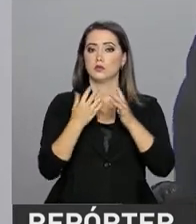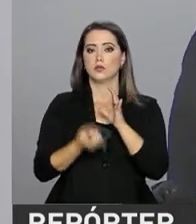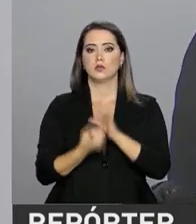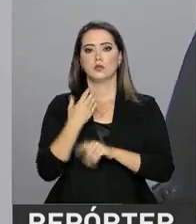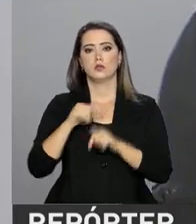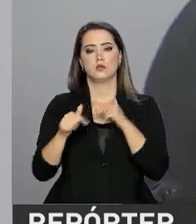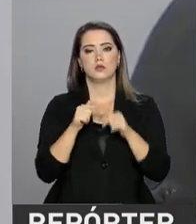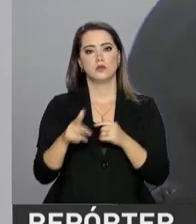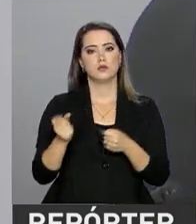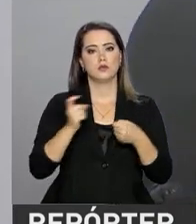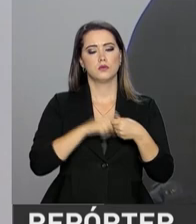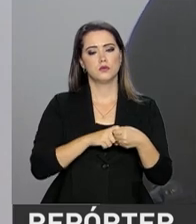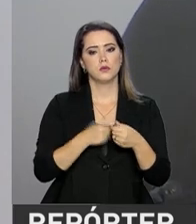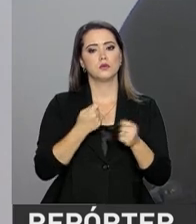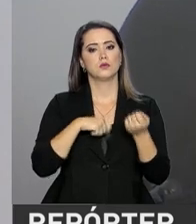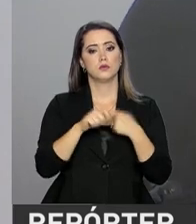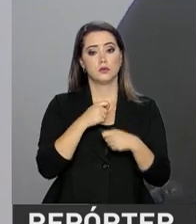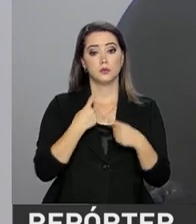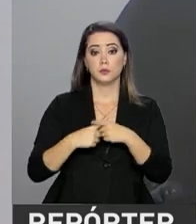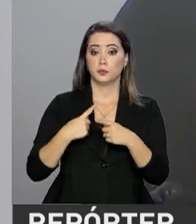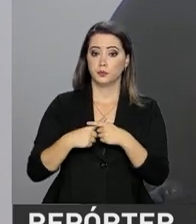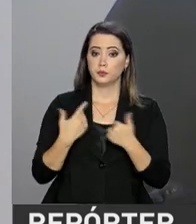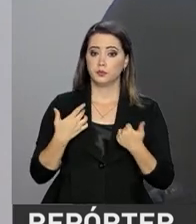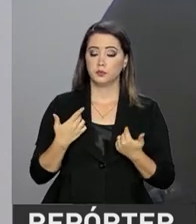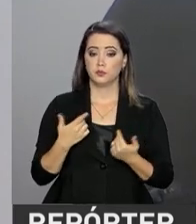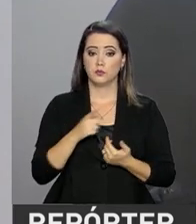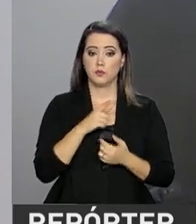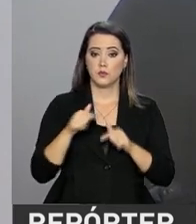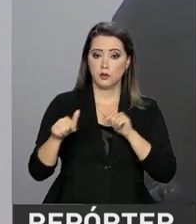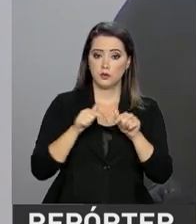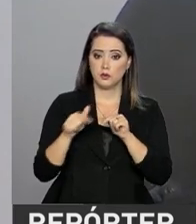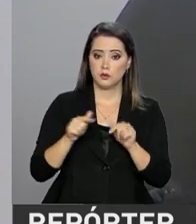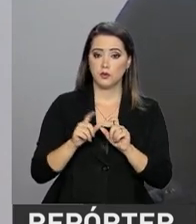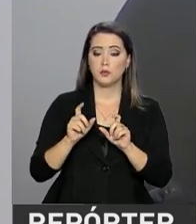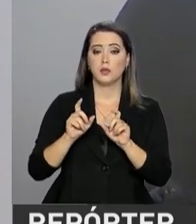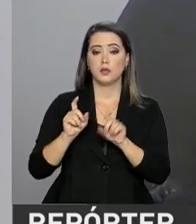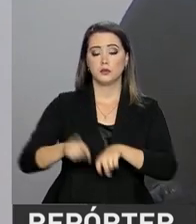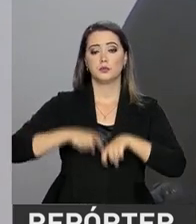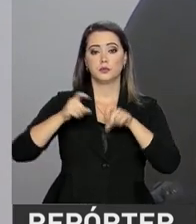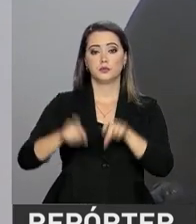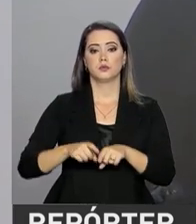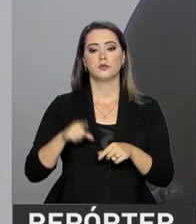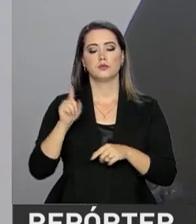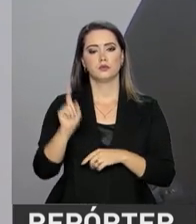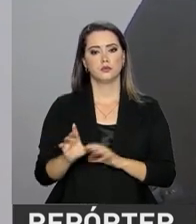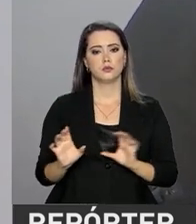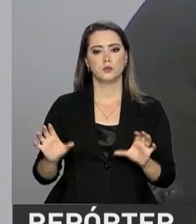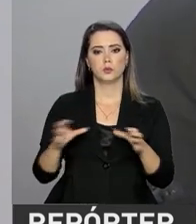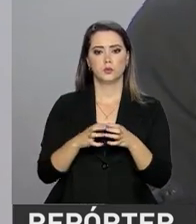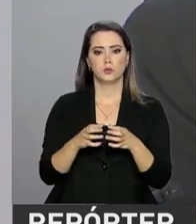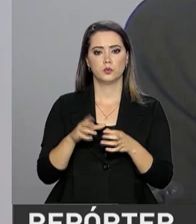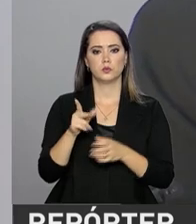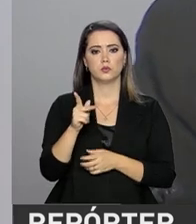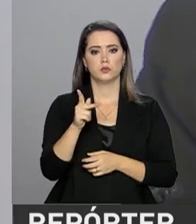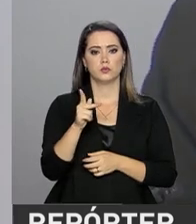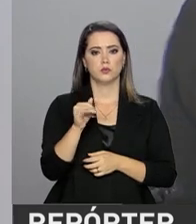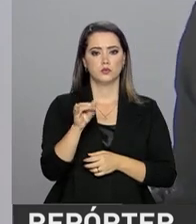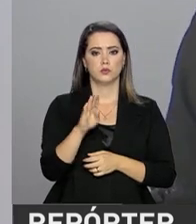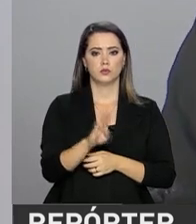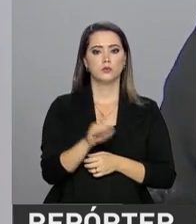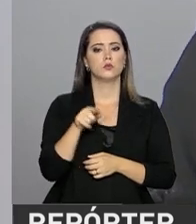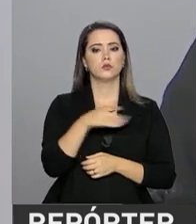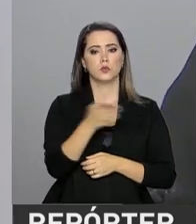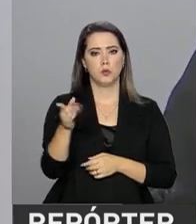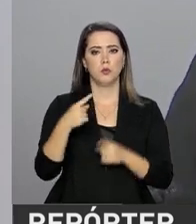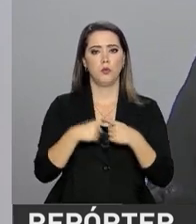estamos recuperando a economia graças, devo dizer, à atividade do agronegócio, que boa parte do PIB foi sustentado pelo agronegócio, pelo que os